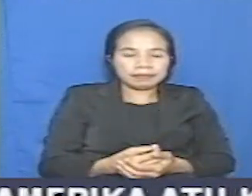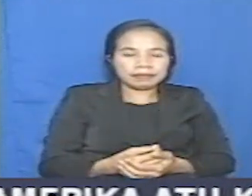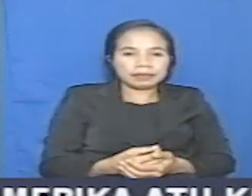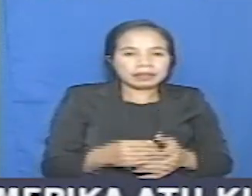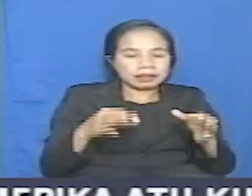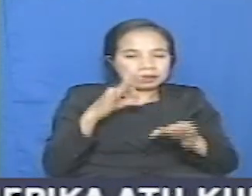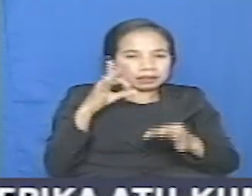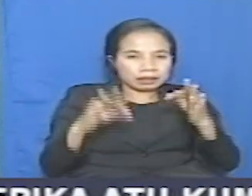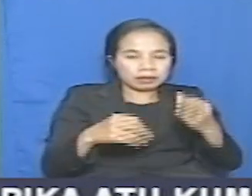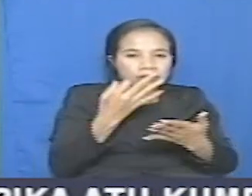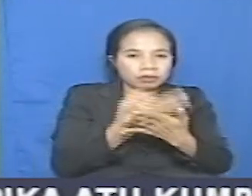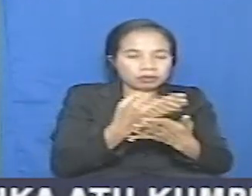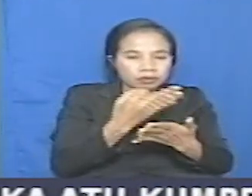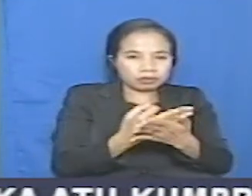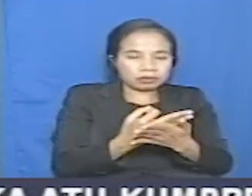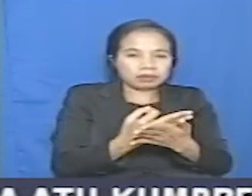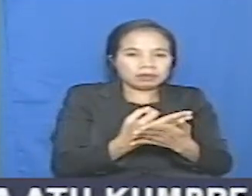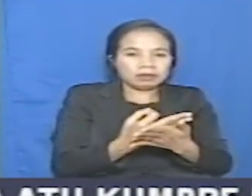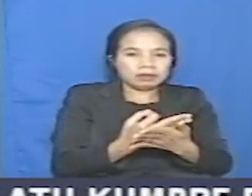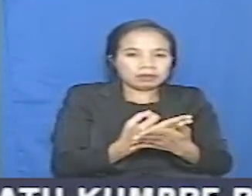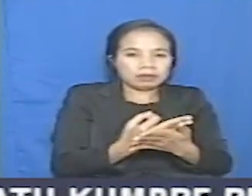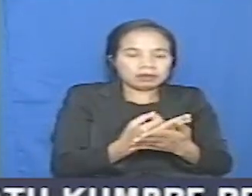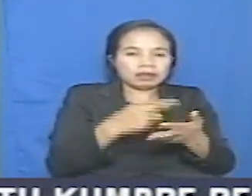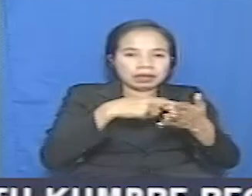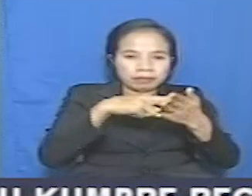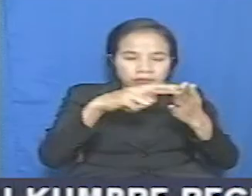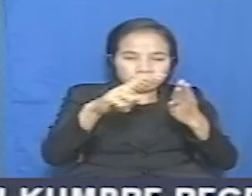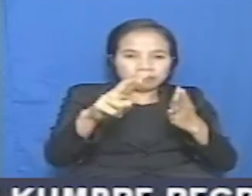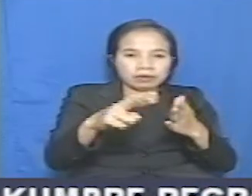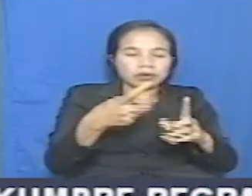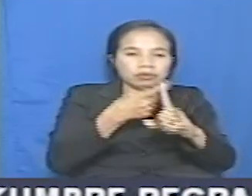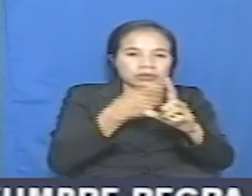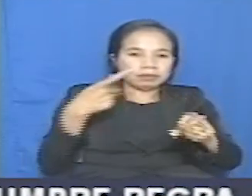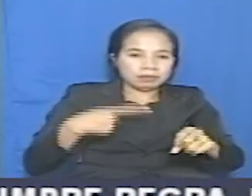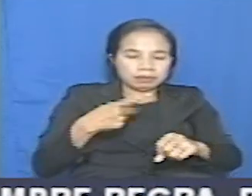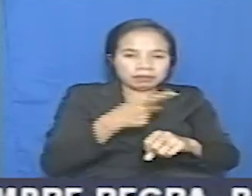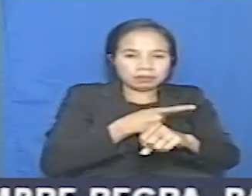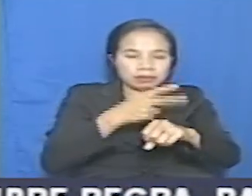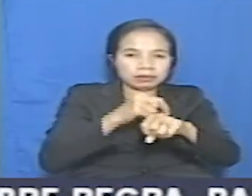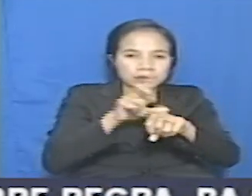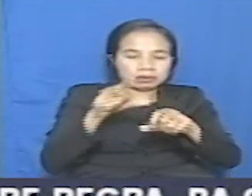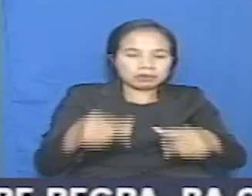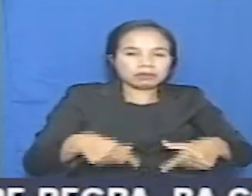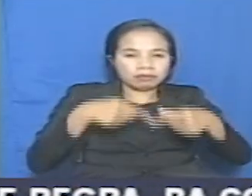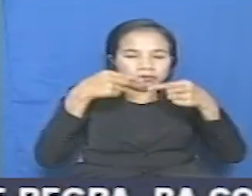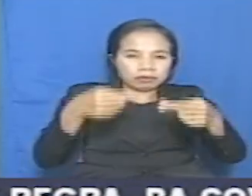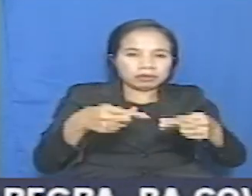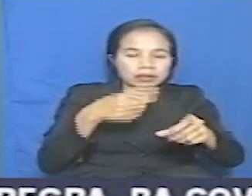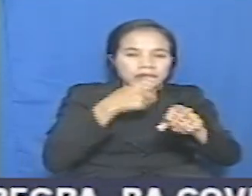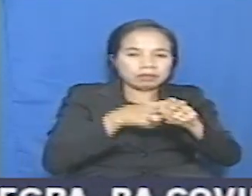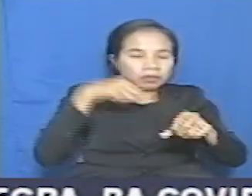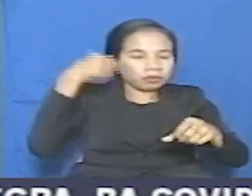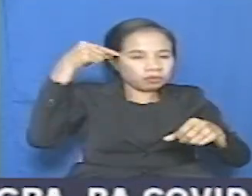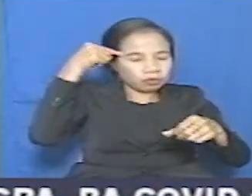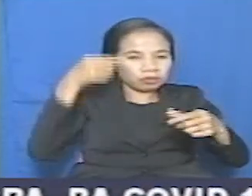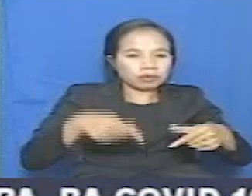Entretanto, orçamento retificativo, nebe a prova a ONU. O seu Parlamento Nacional, fobiba, amba-governo, rode